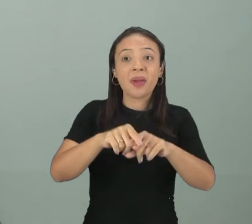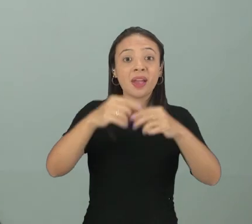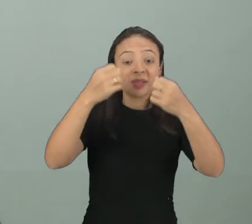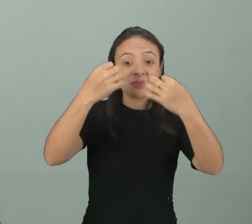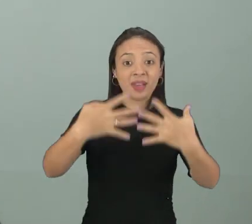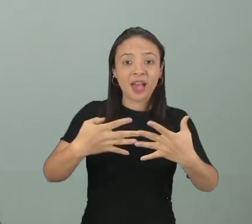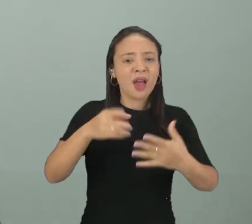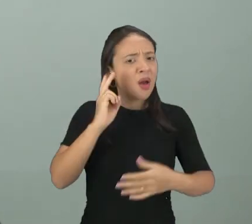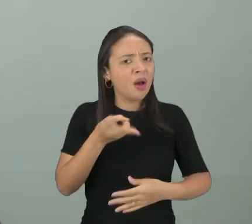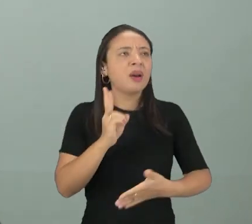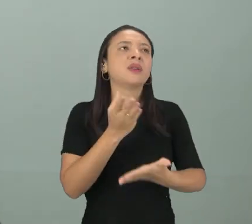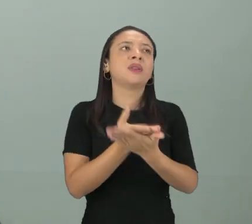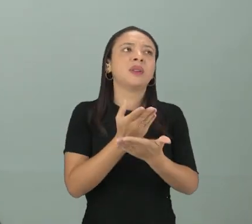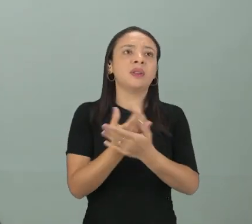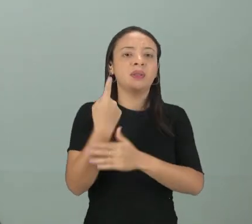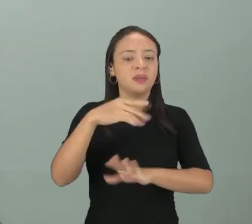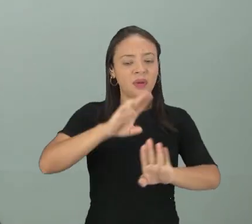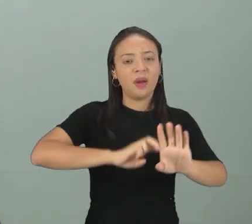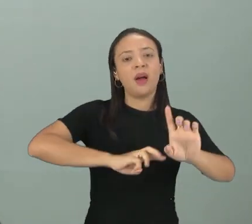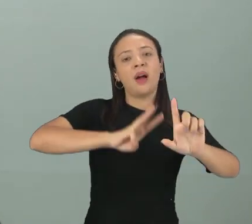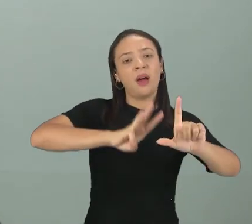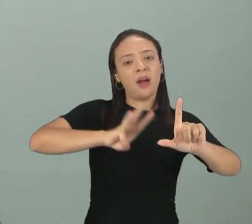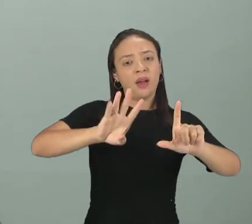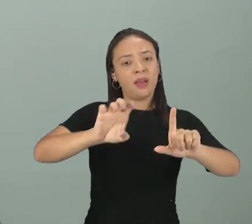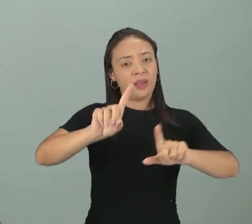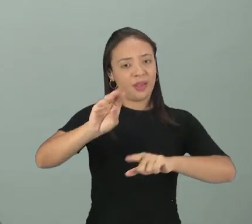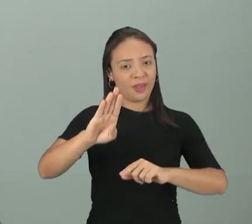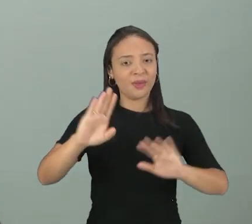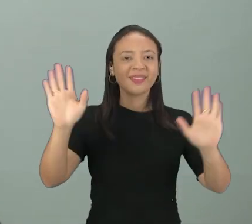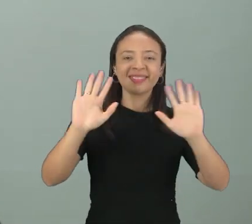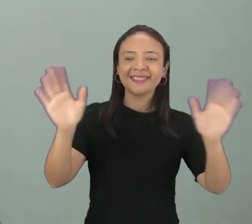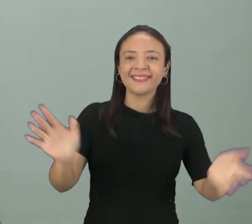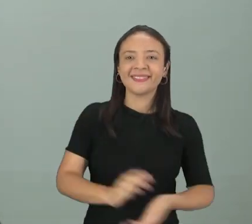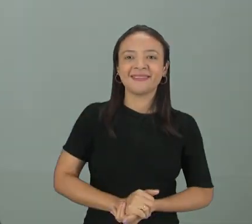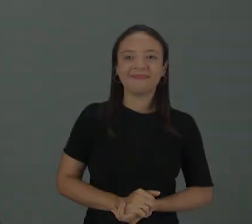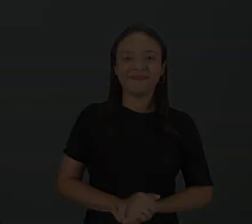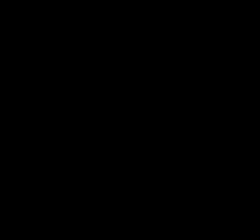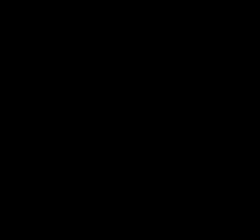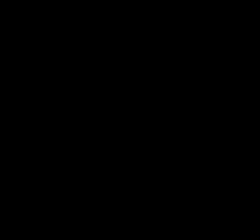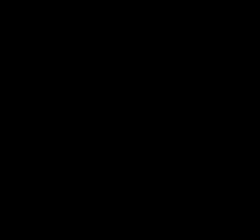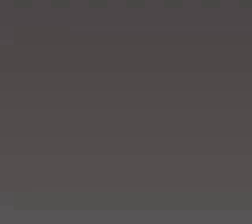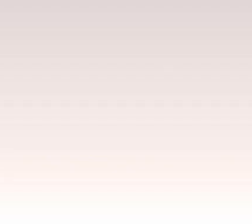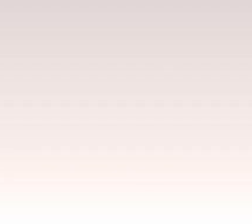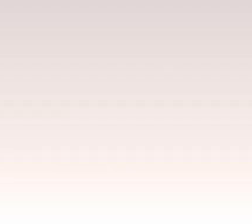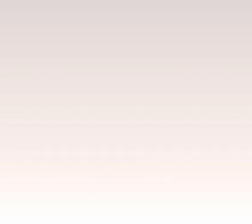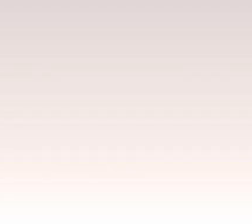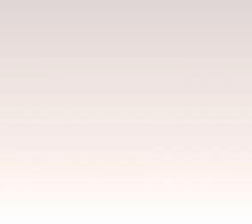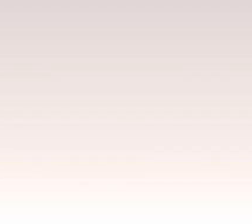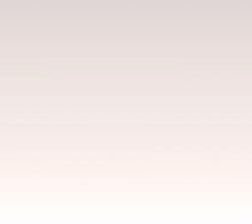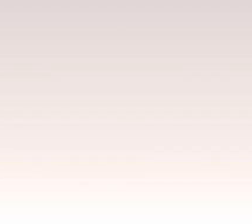e continue estudando acesse a nossa plataforma educ tchau tchau tchau